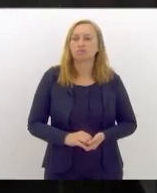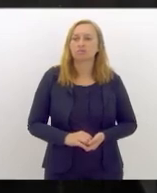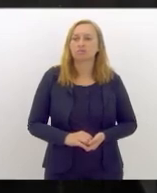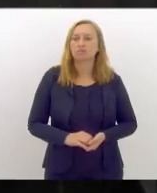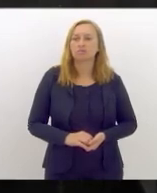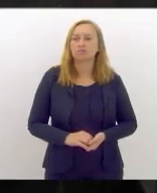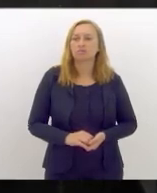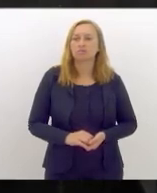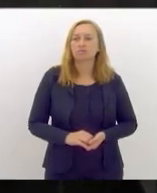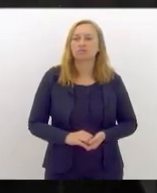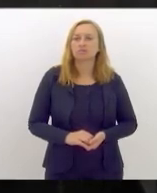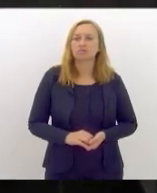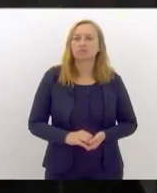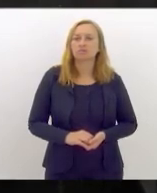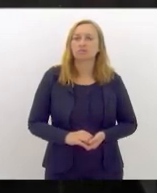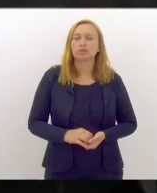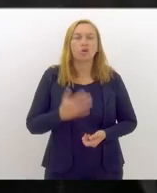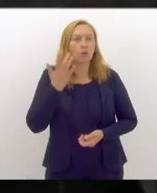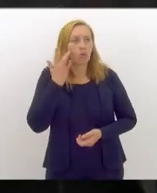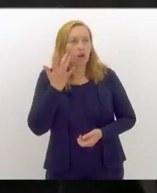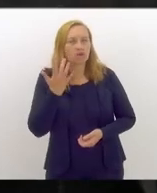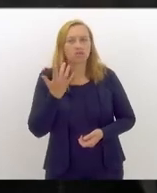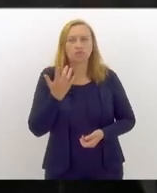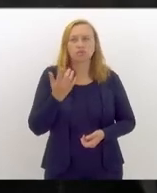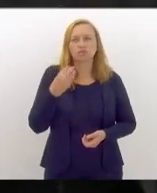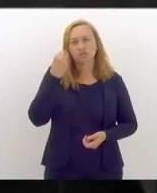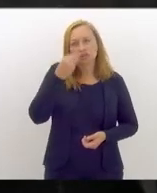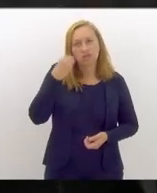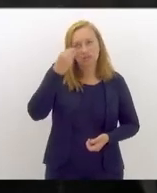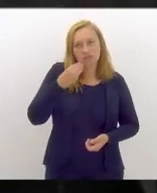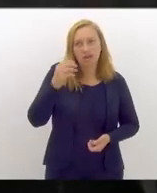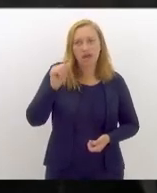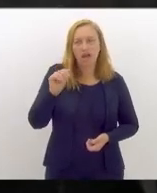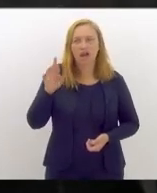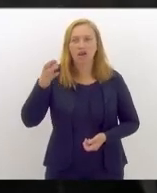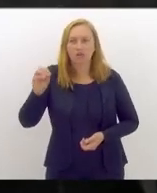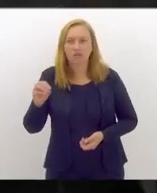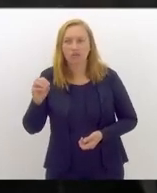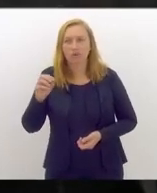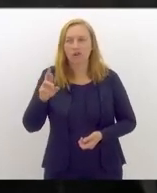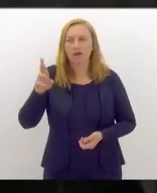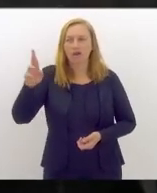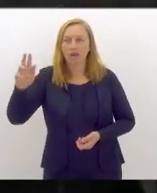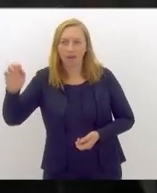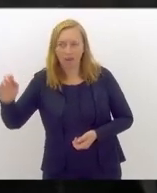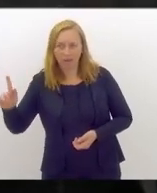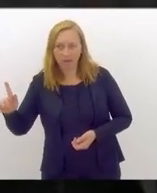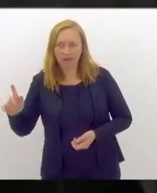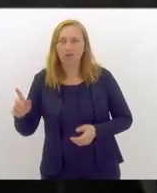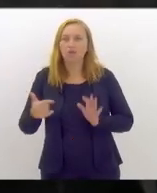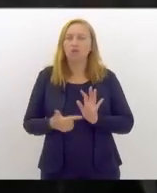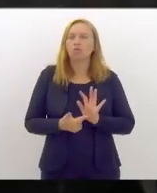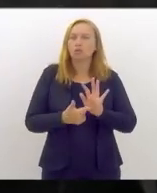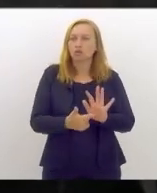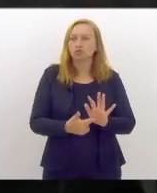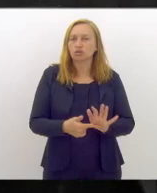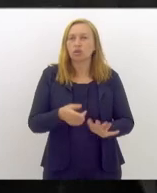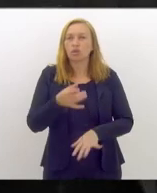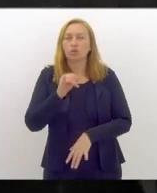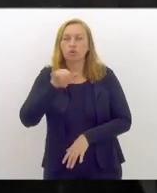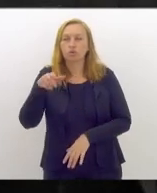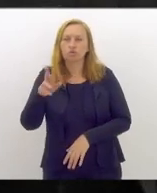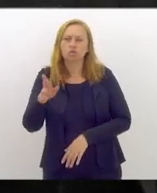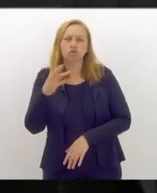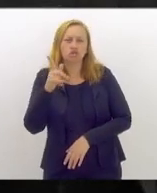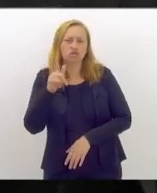assim a partir dessa Ótica e acho que com a vivência do afrorega assim tipo o Júlio me ofereceu uma perspectiva diferente de